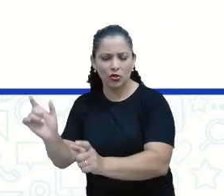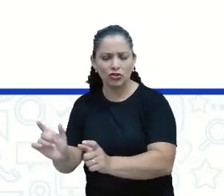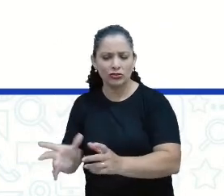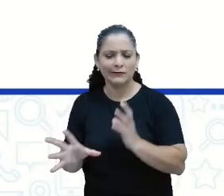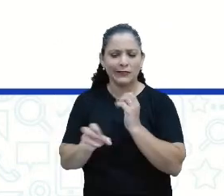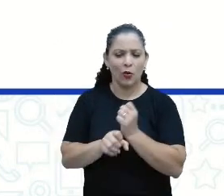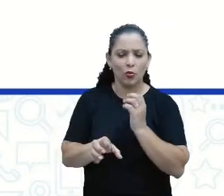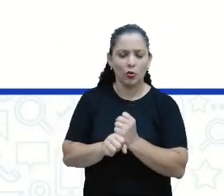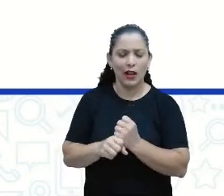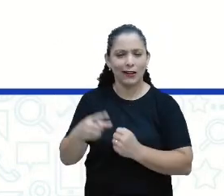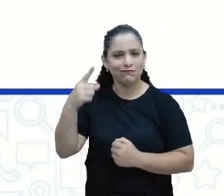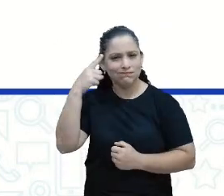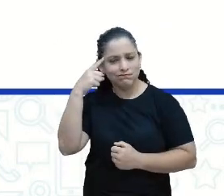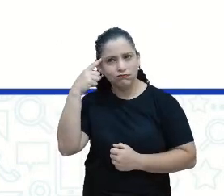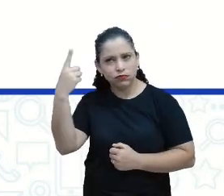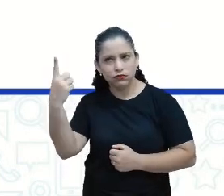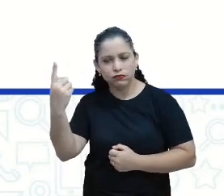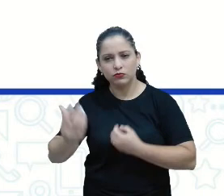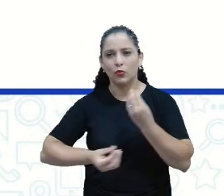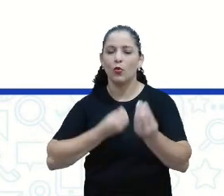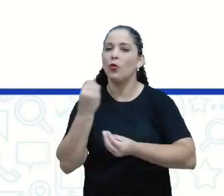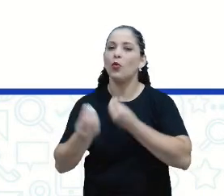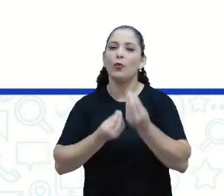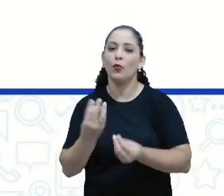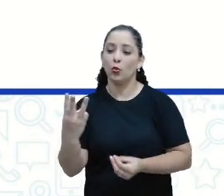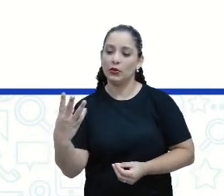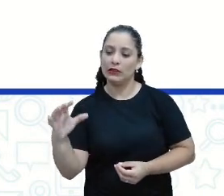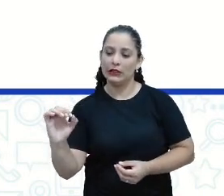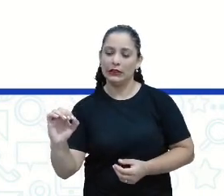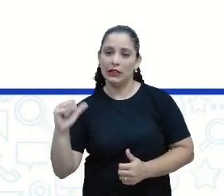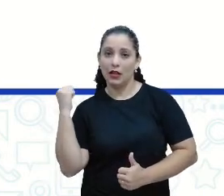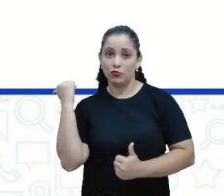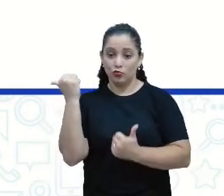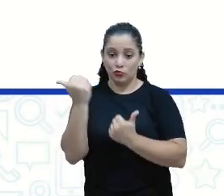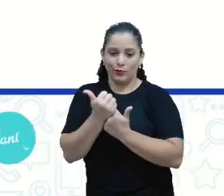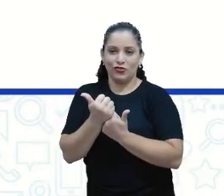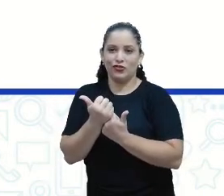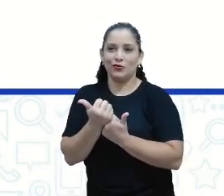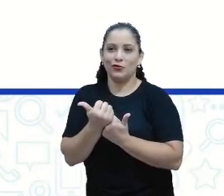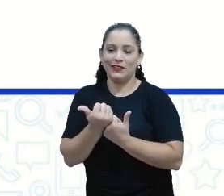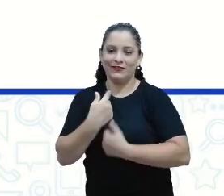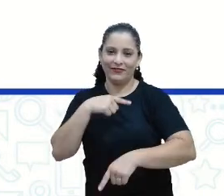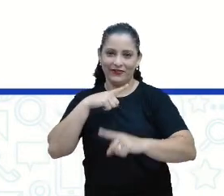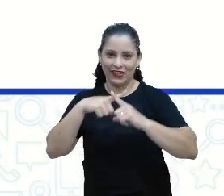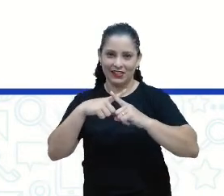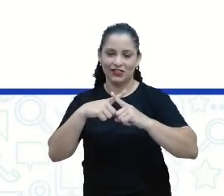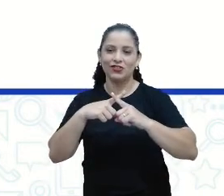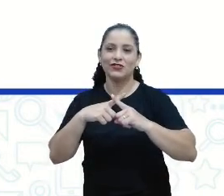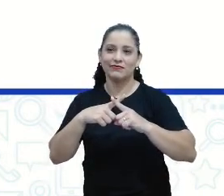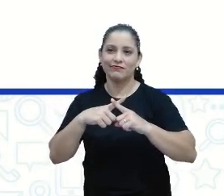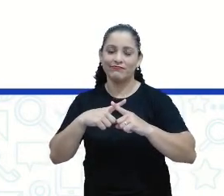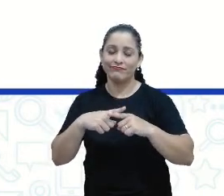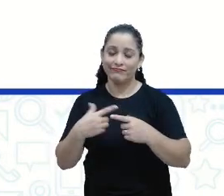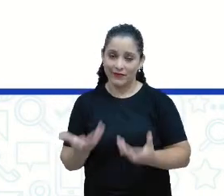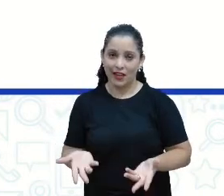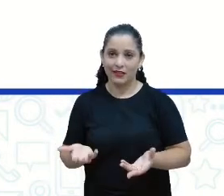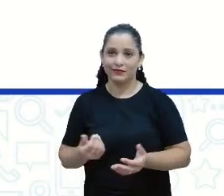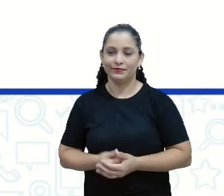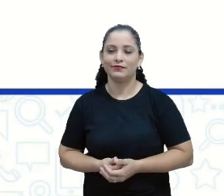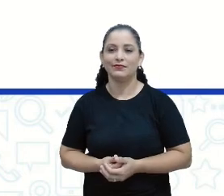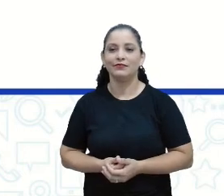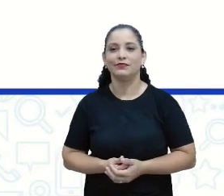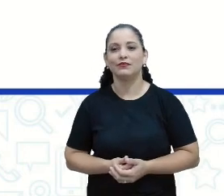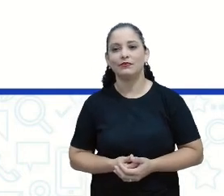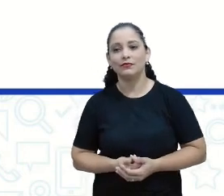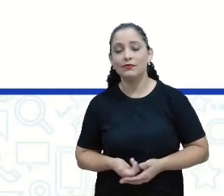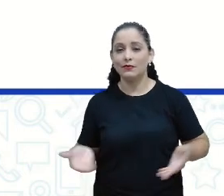de 30. Esse 30, você substitui, tá? Por um sinalzinho de vezes. No lugar do de, você coloca um